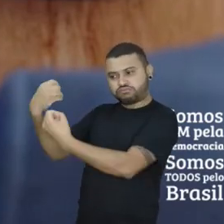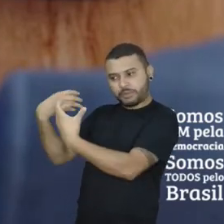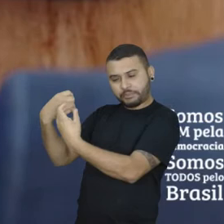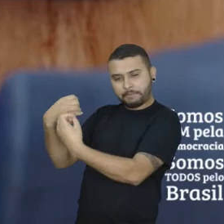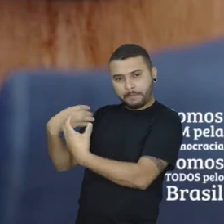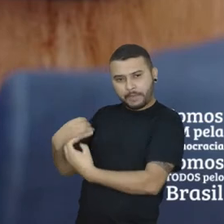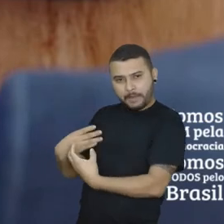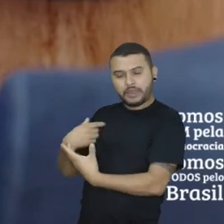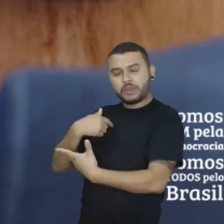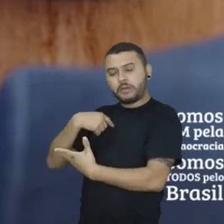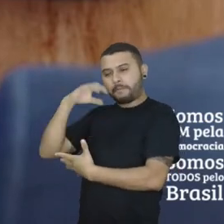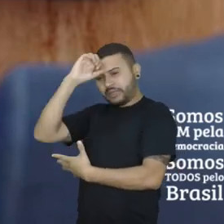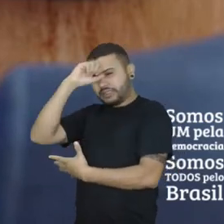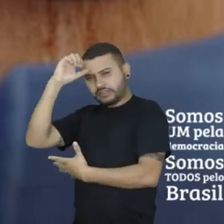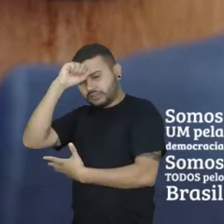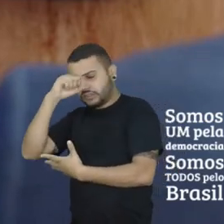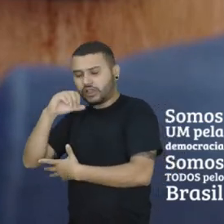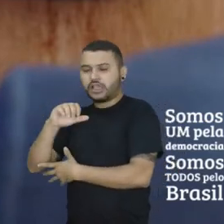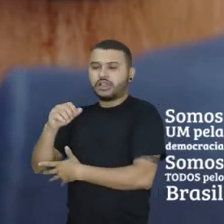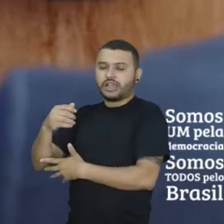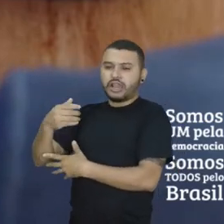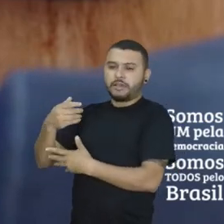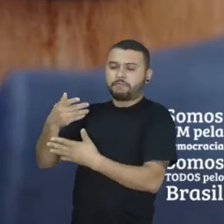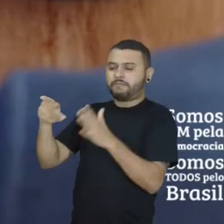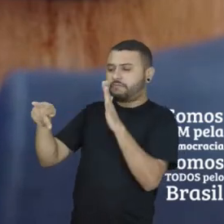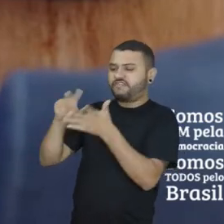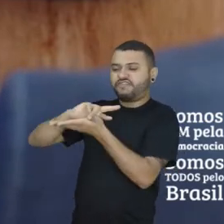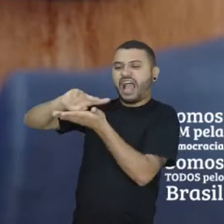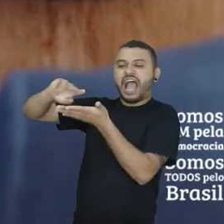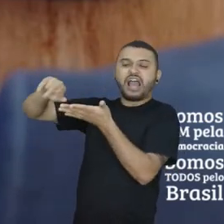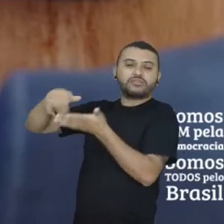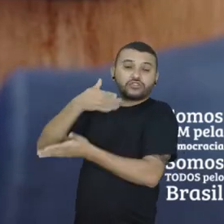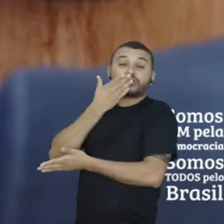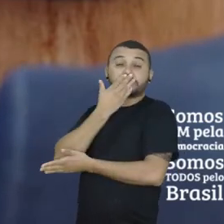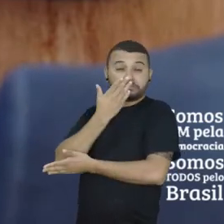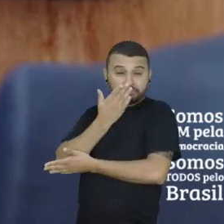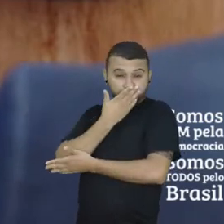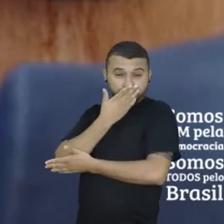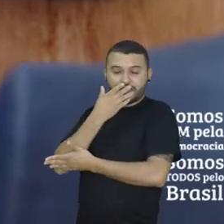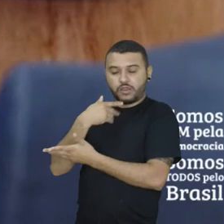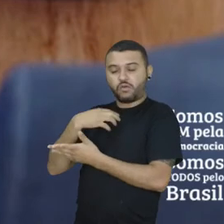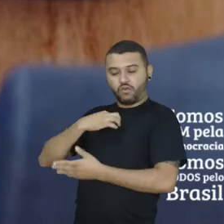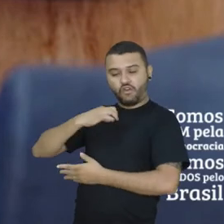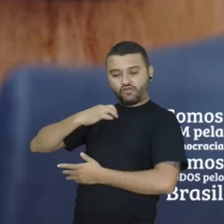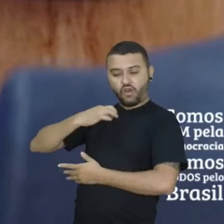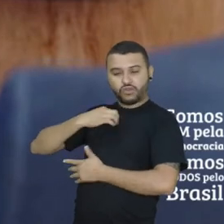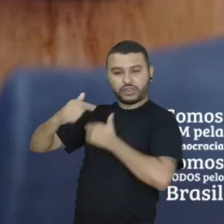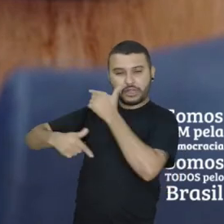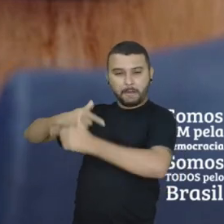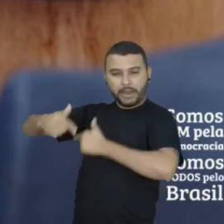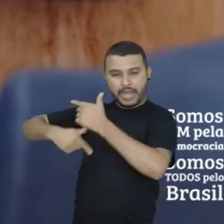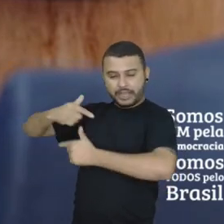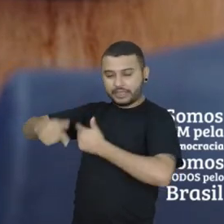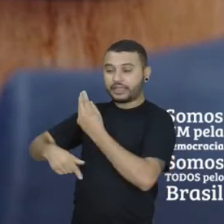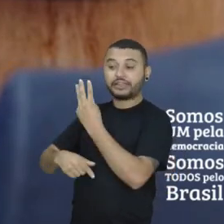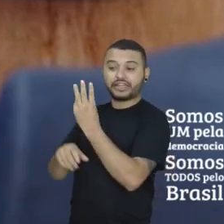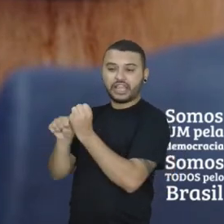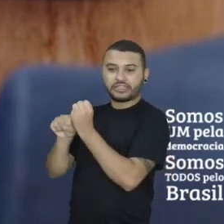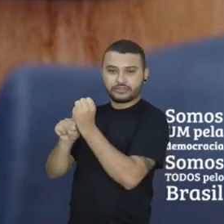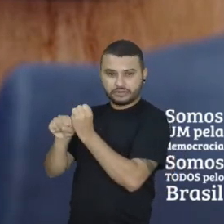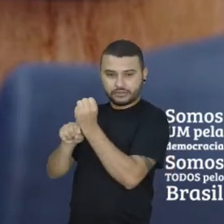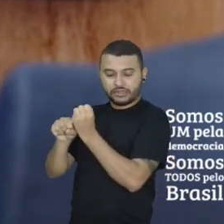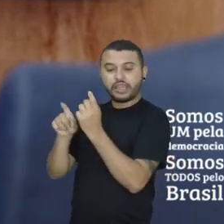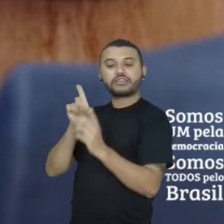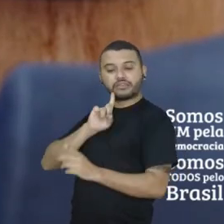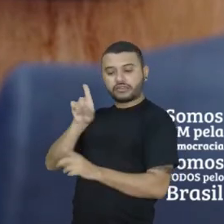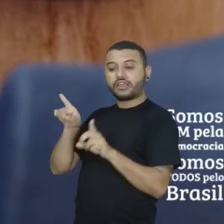lá acupuntura, fiz laser. E aí fiquei voluntário lá 3 anos, e dando aula na